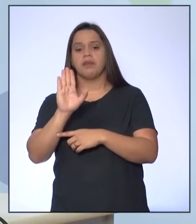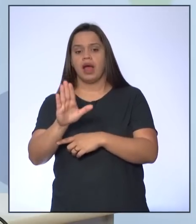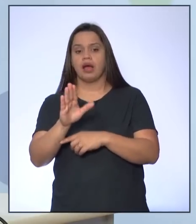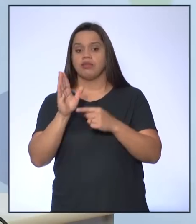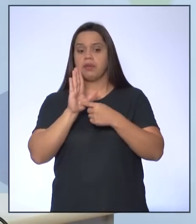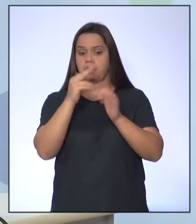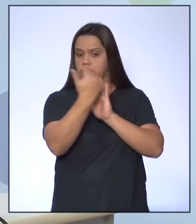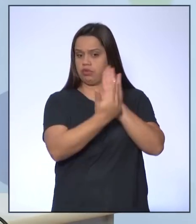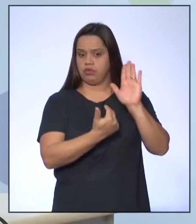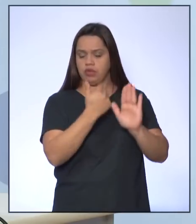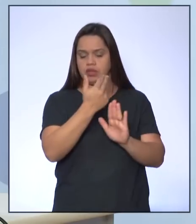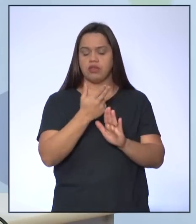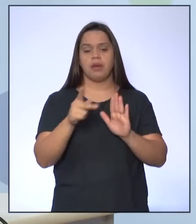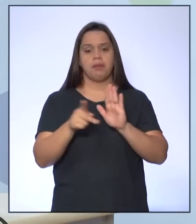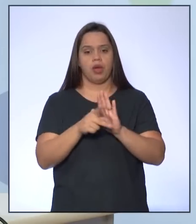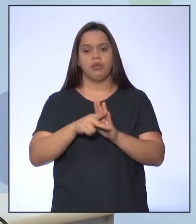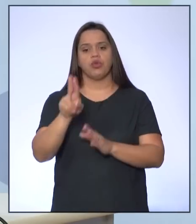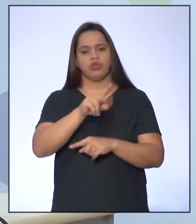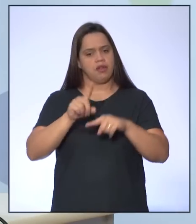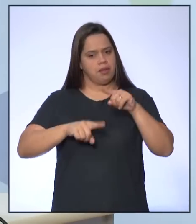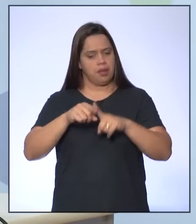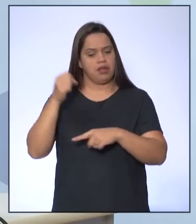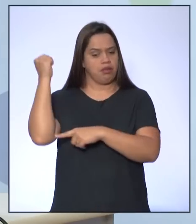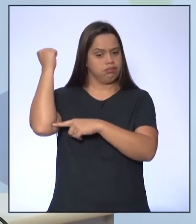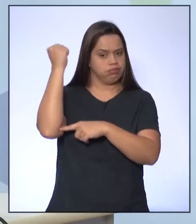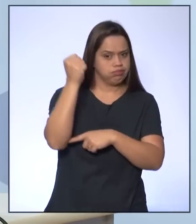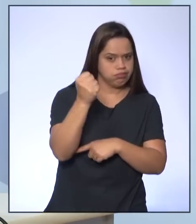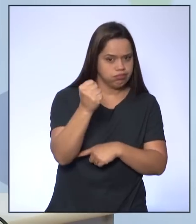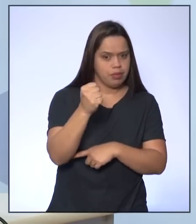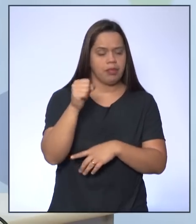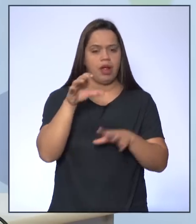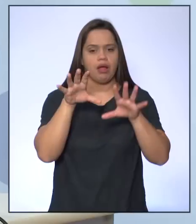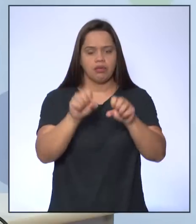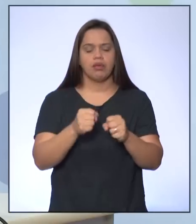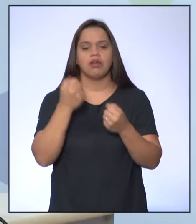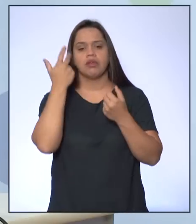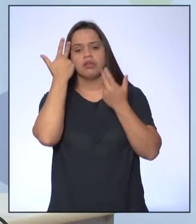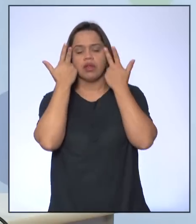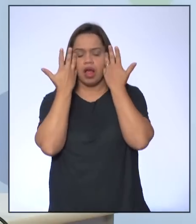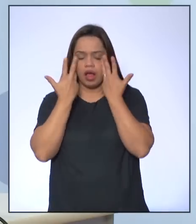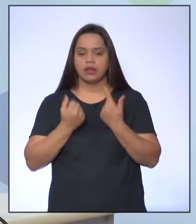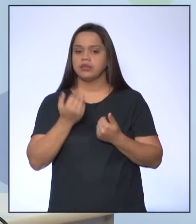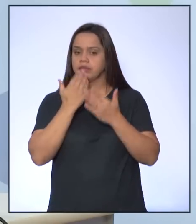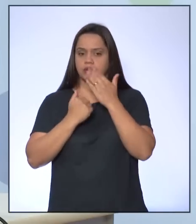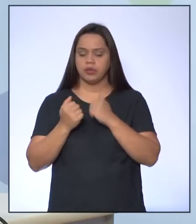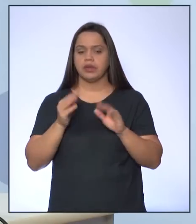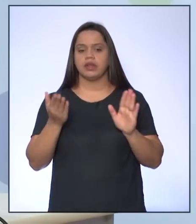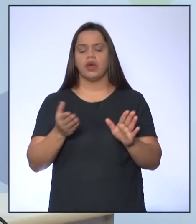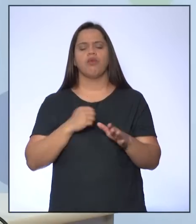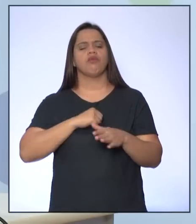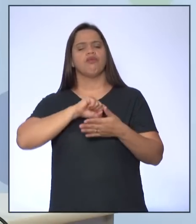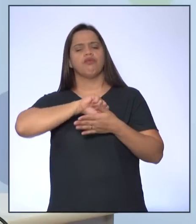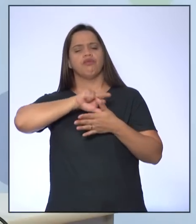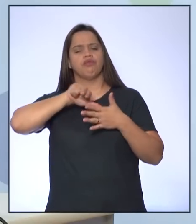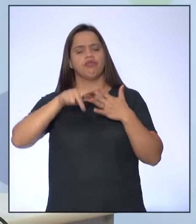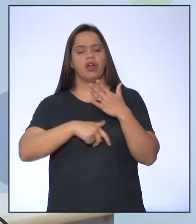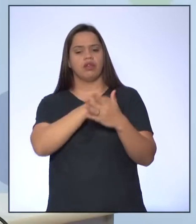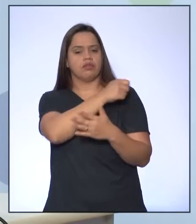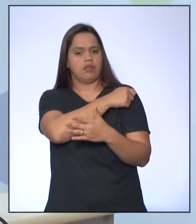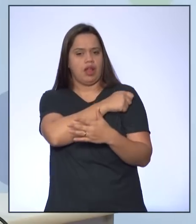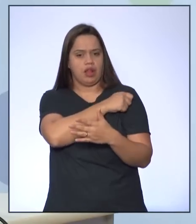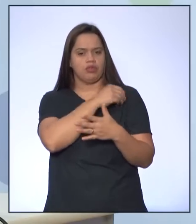inclusive, ferramentas para isso. Então, o Rafael, a Fernanda, a Mariana colocaram